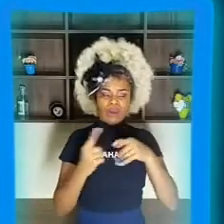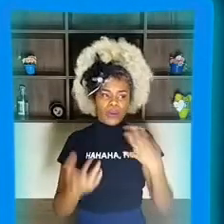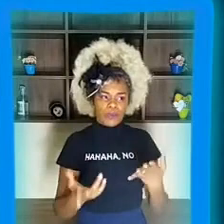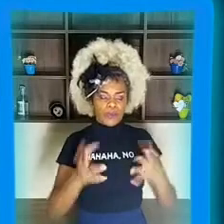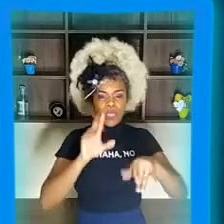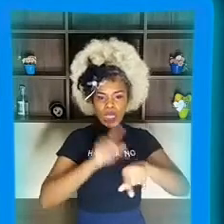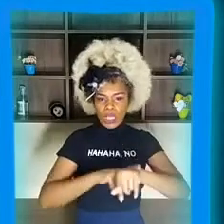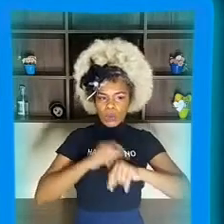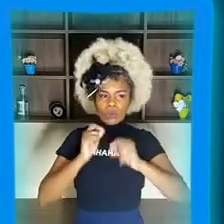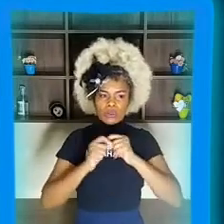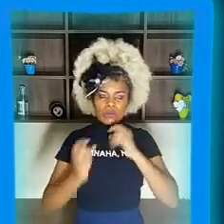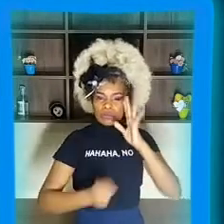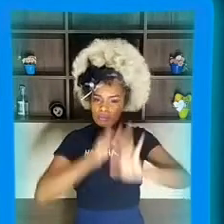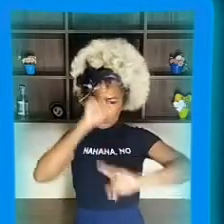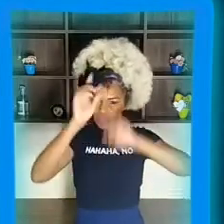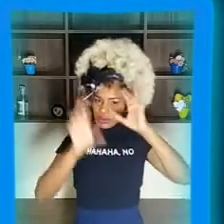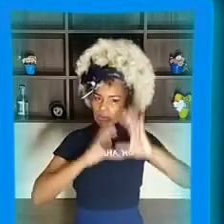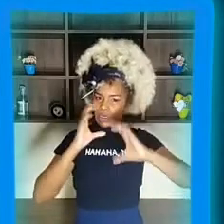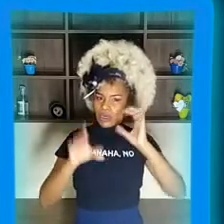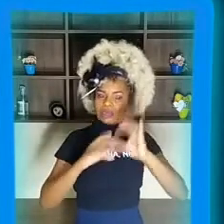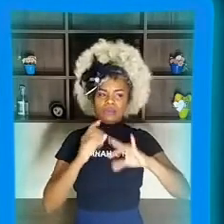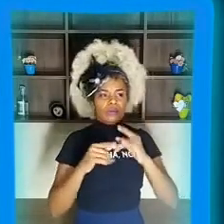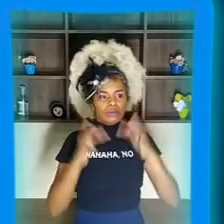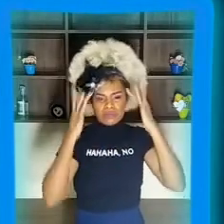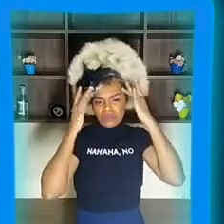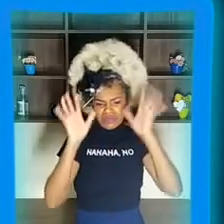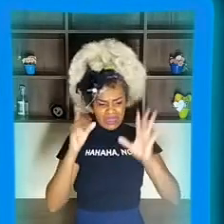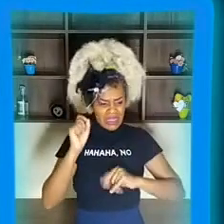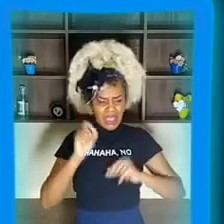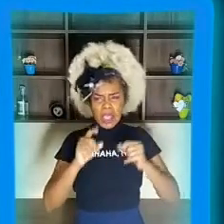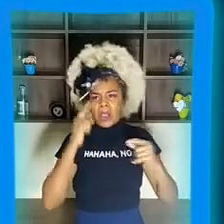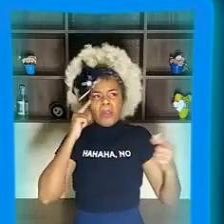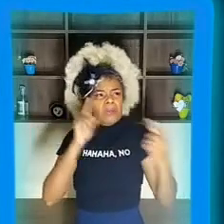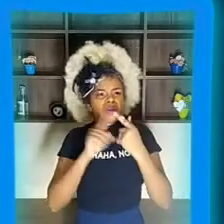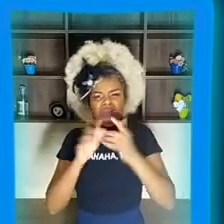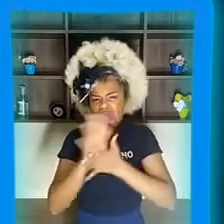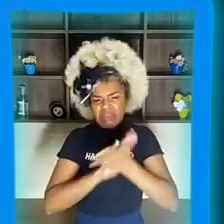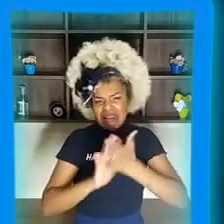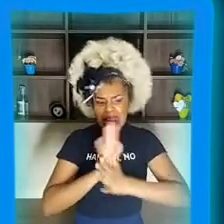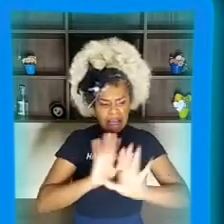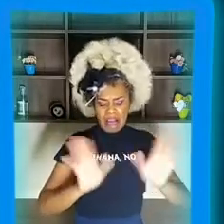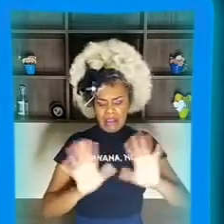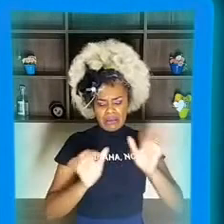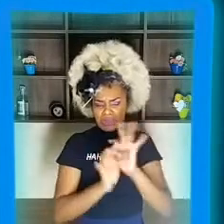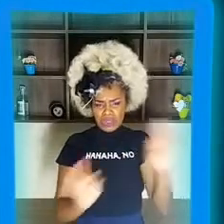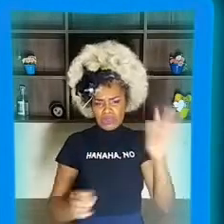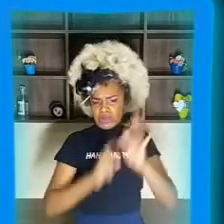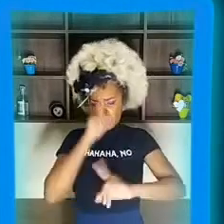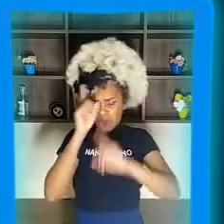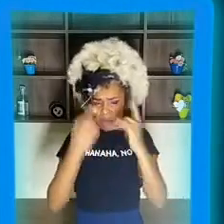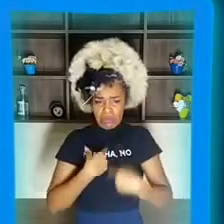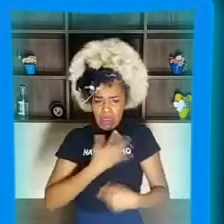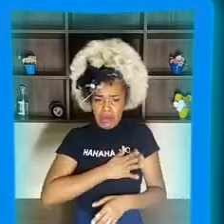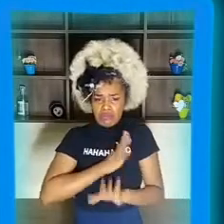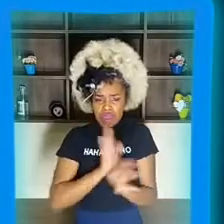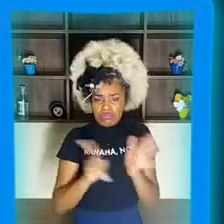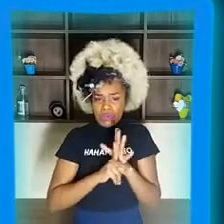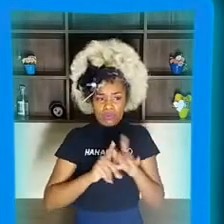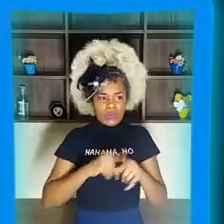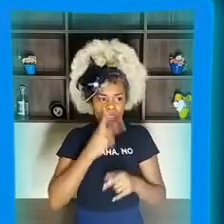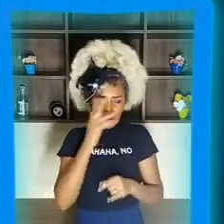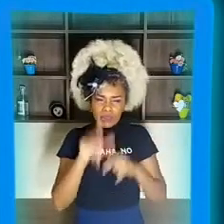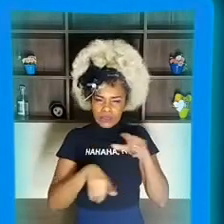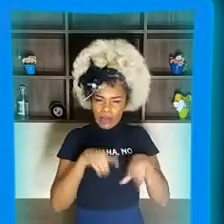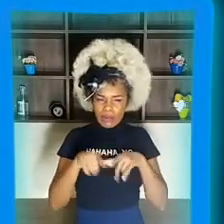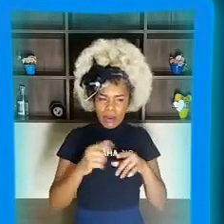eu fiz alguma canção, sem dúvida, não tinha meta nem pretensão nenhuma com nada. E às vezes eu acho que a gente faz esse trabalho, eu